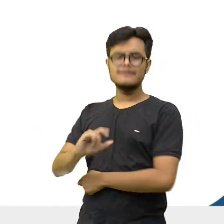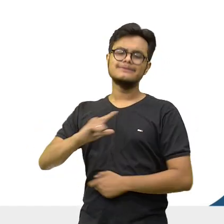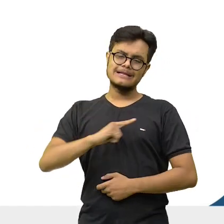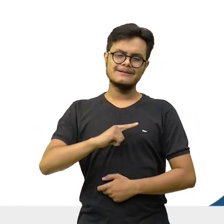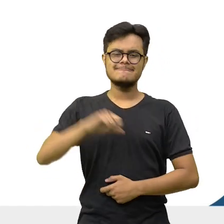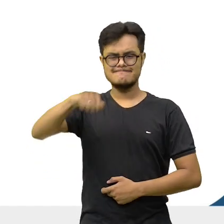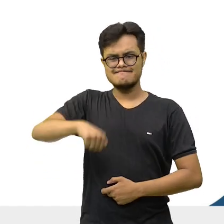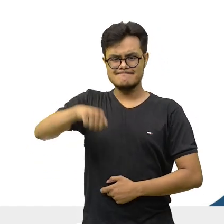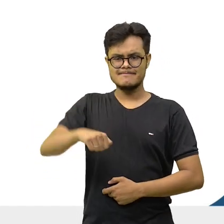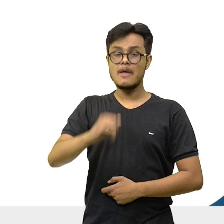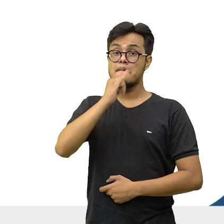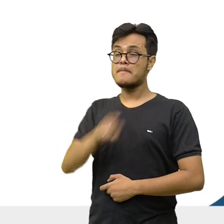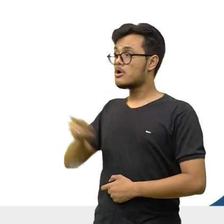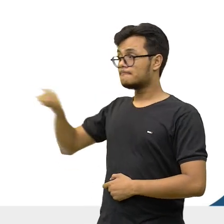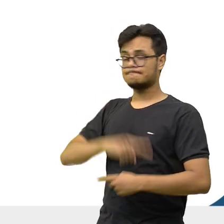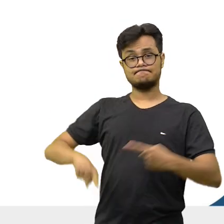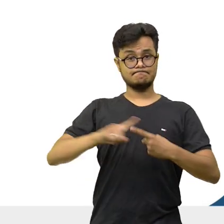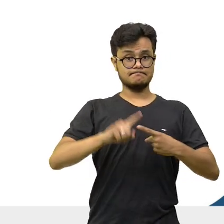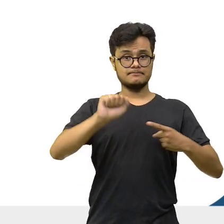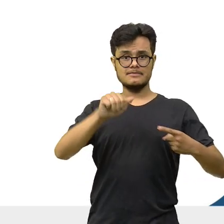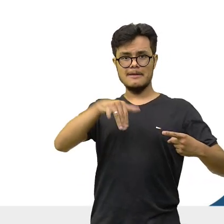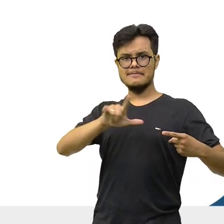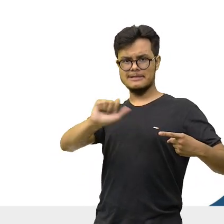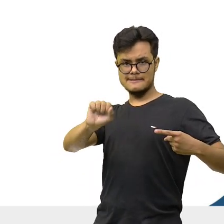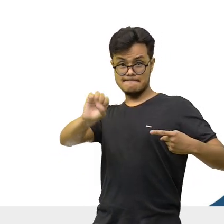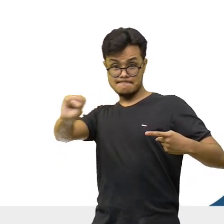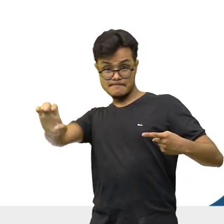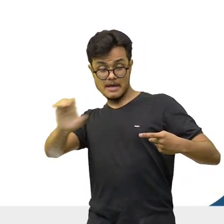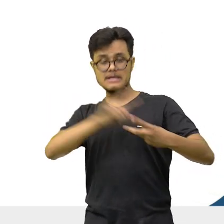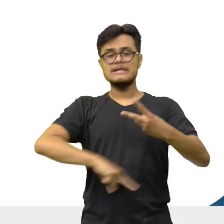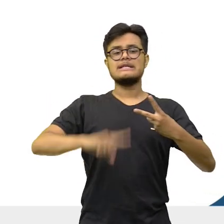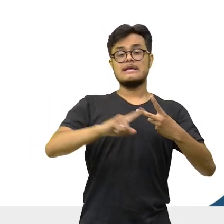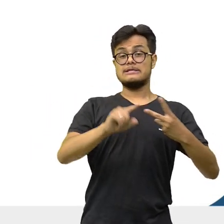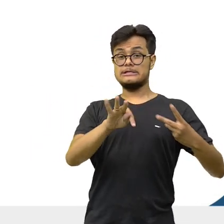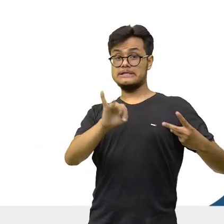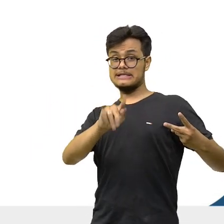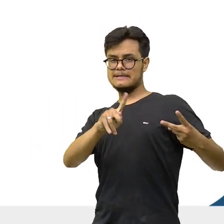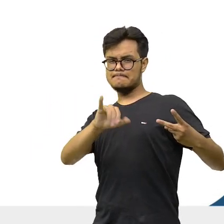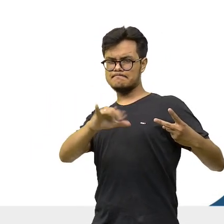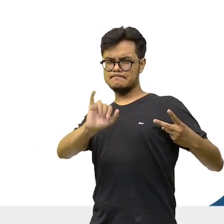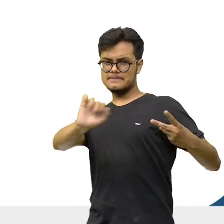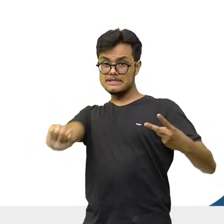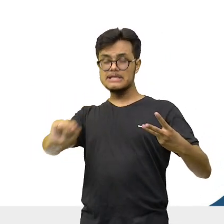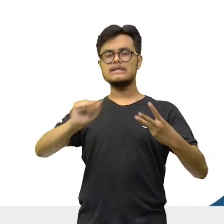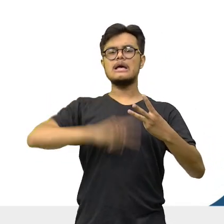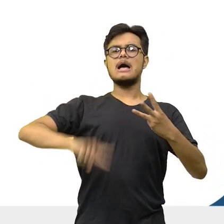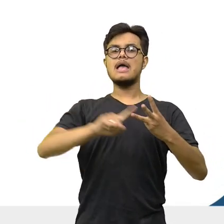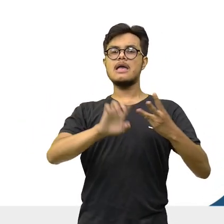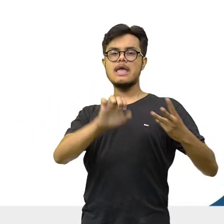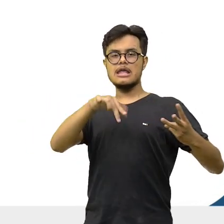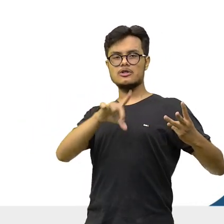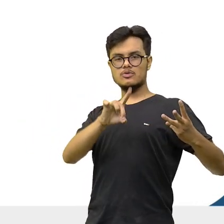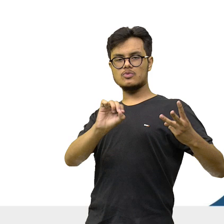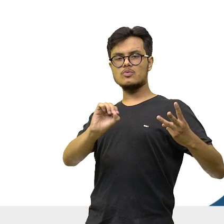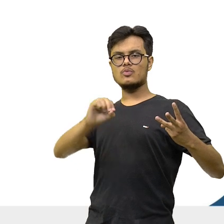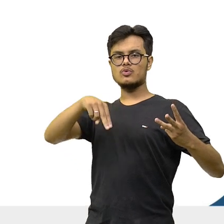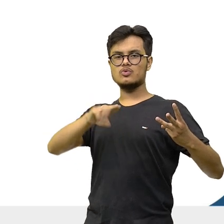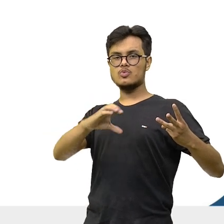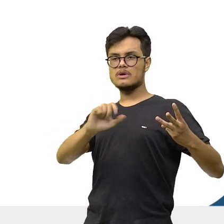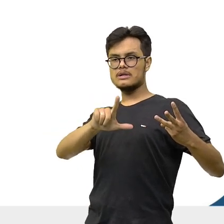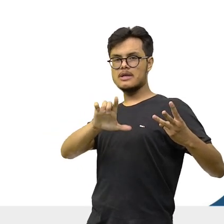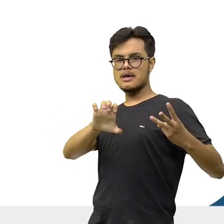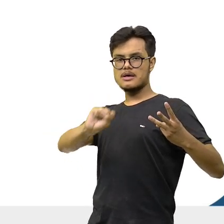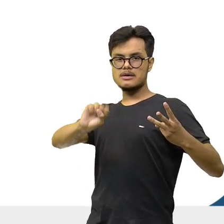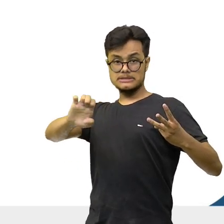só, amilase pancreática, tripsina, quimiotripsina, endonucleases, dessas endonucleases,